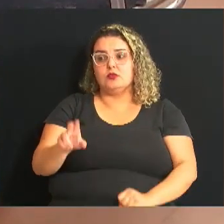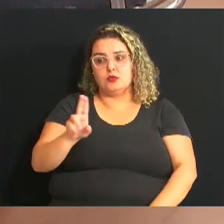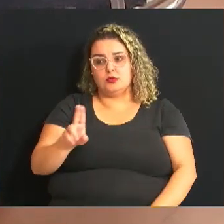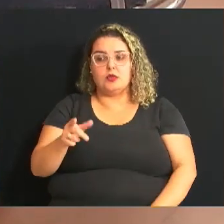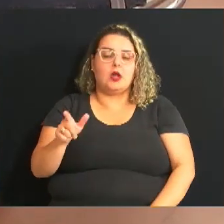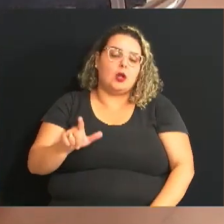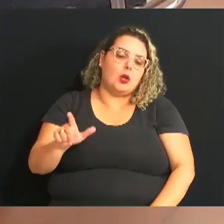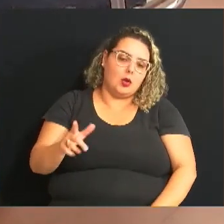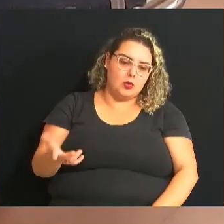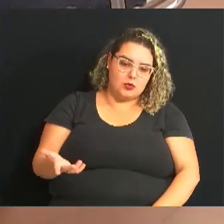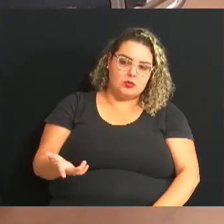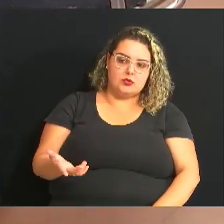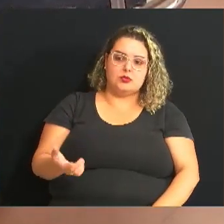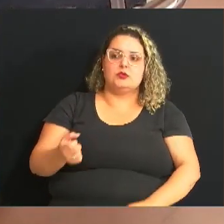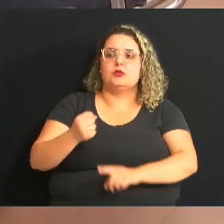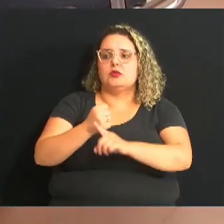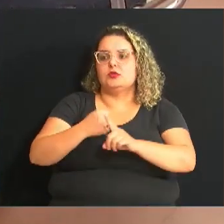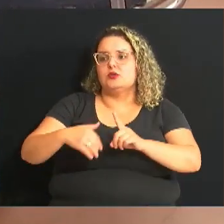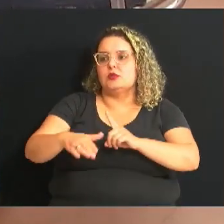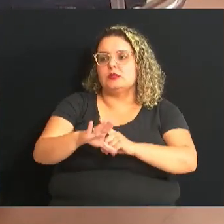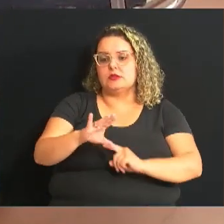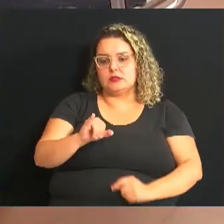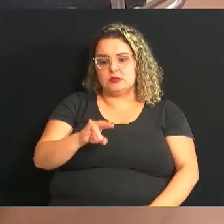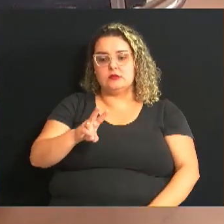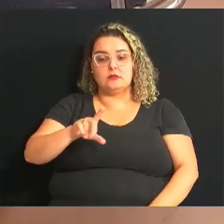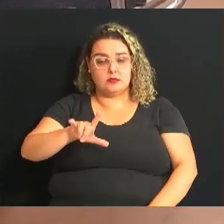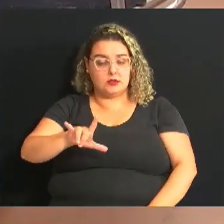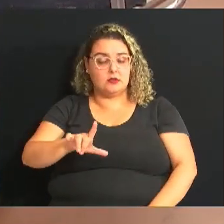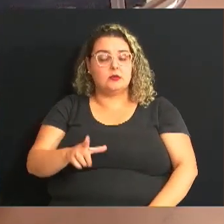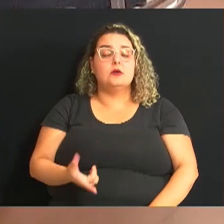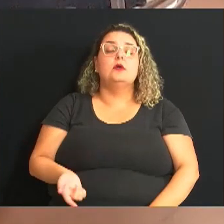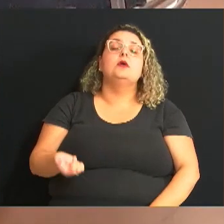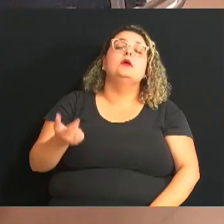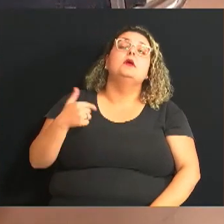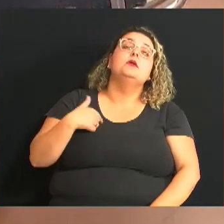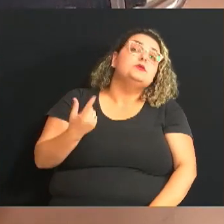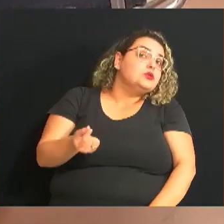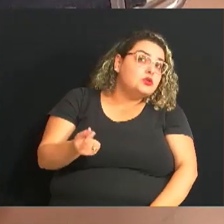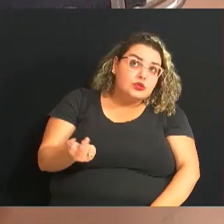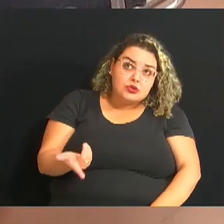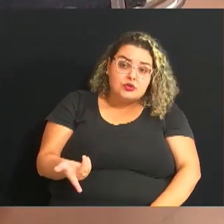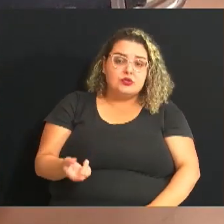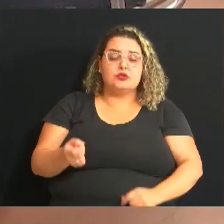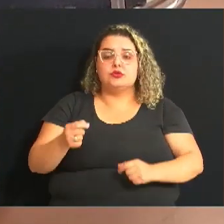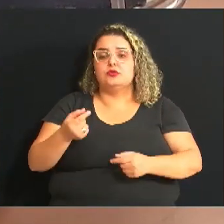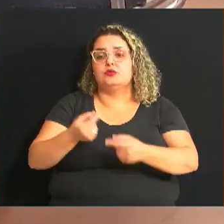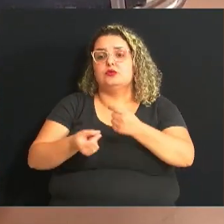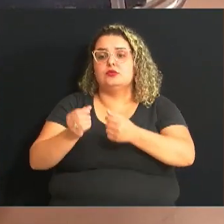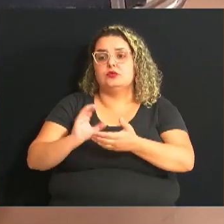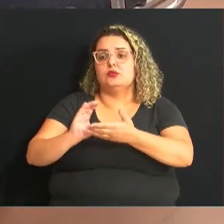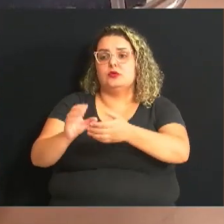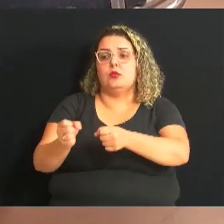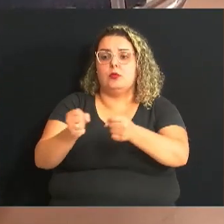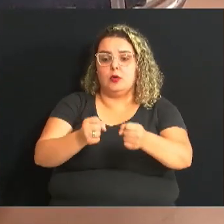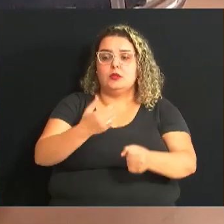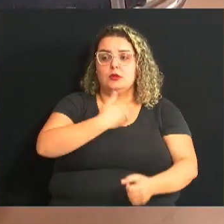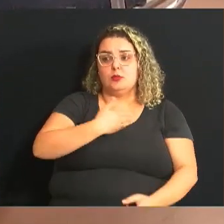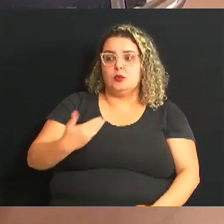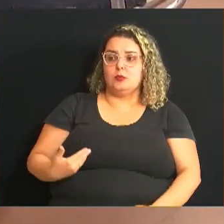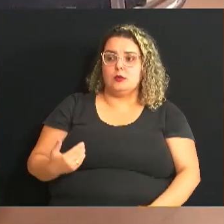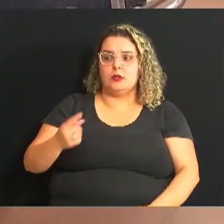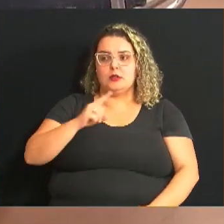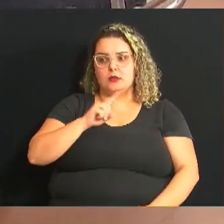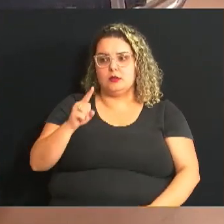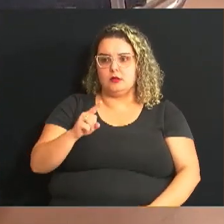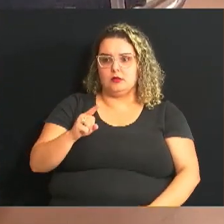através da sociedade civil e através de dinheiro que vai para o poder público, lembrando que não vai para